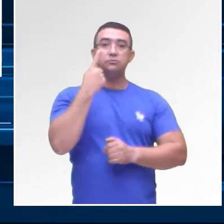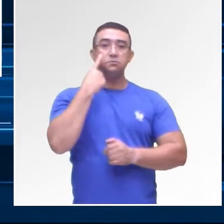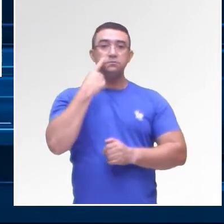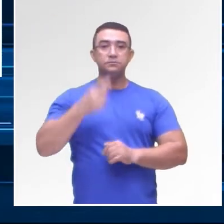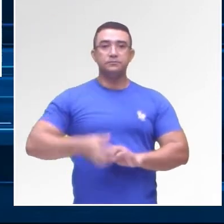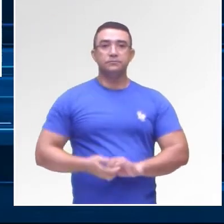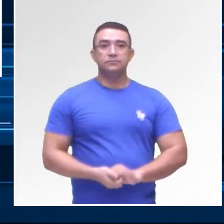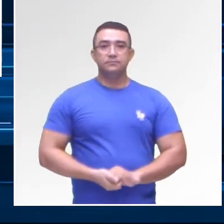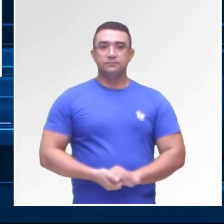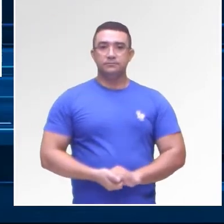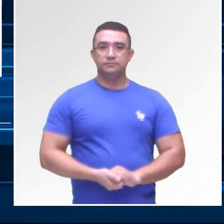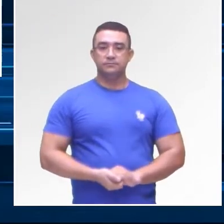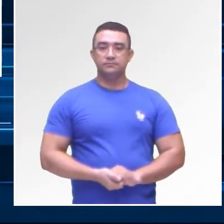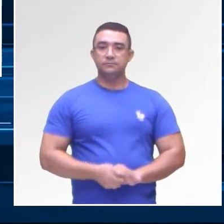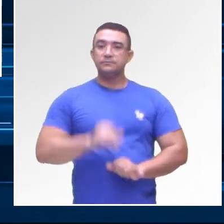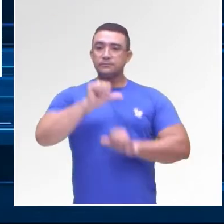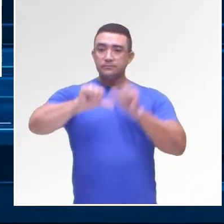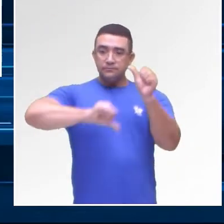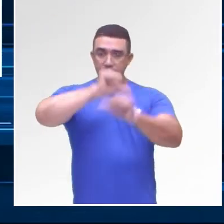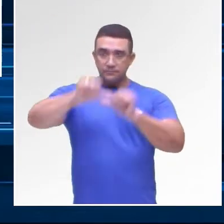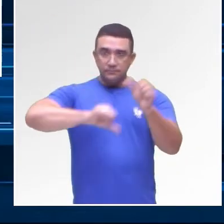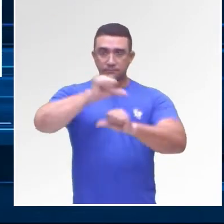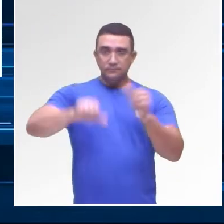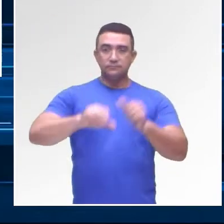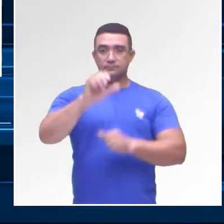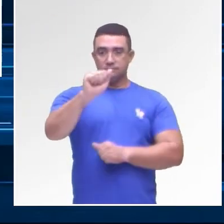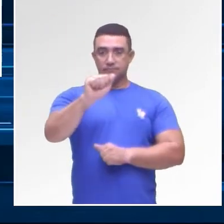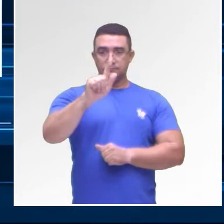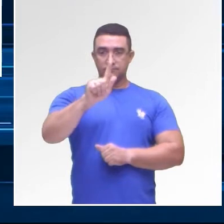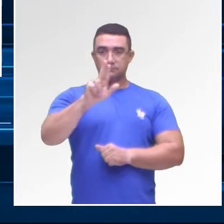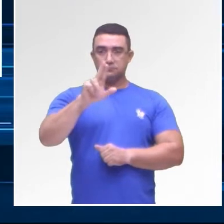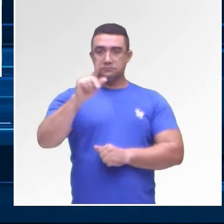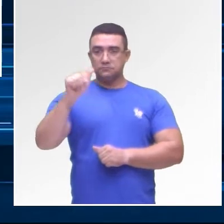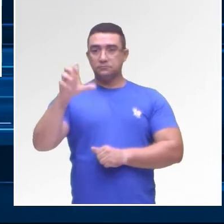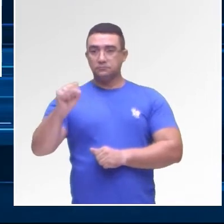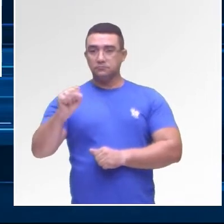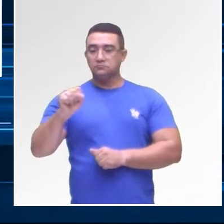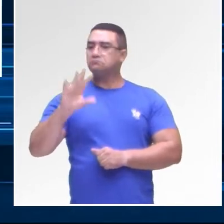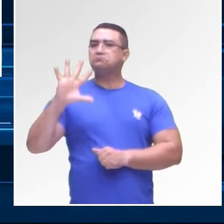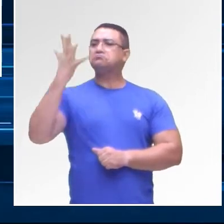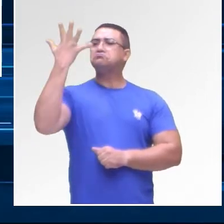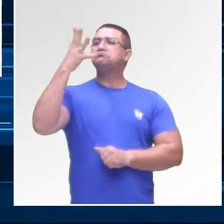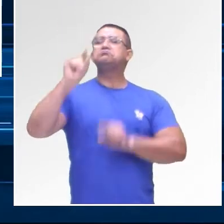aí as mudanças agudas, que são aquelas mudanças que vão ocorrer